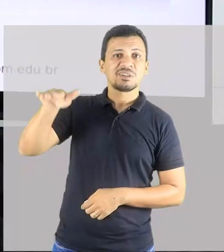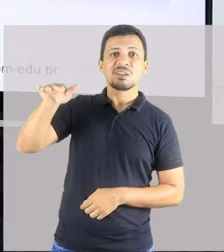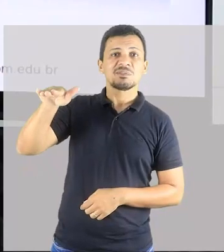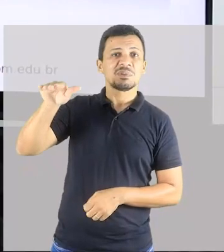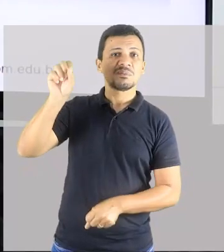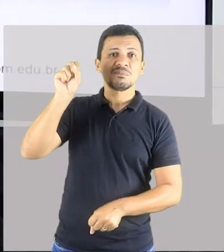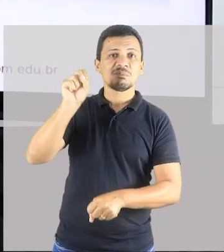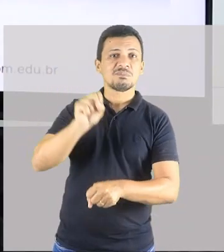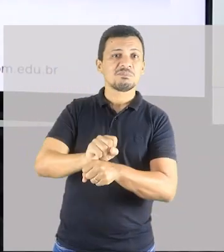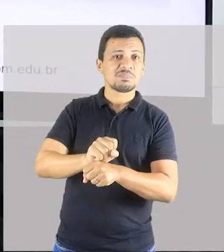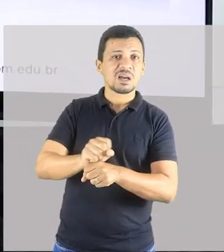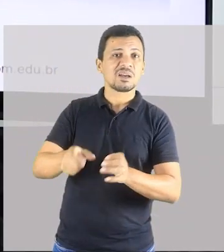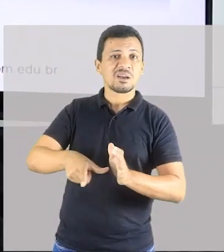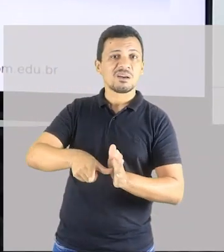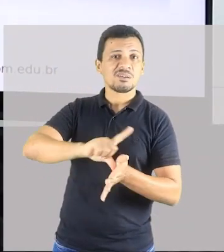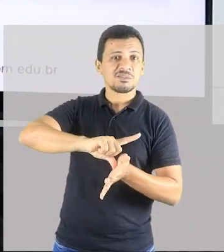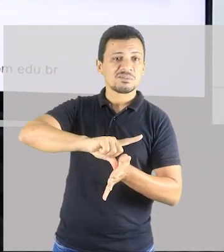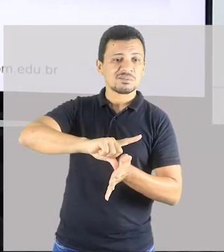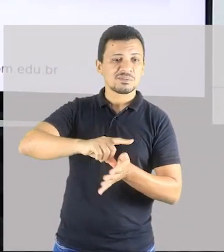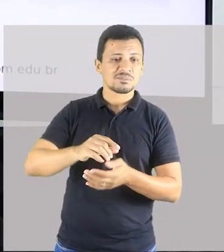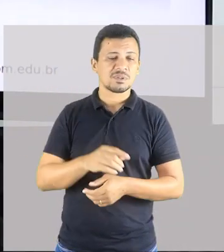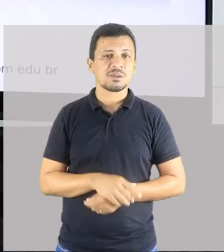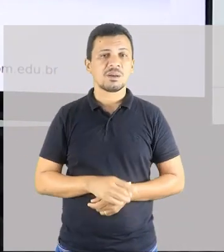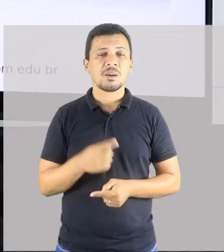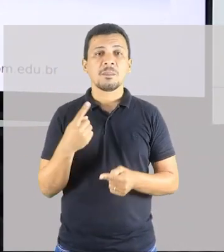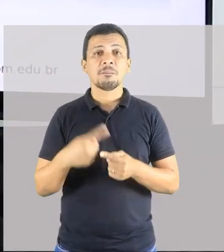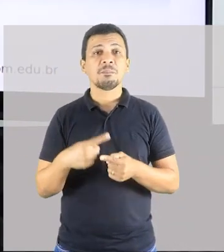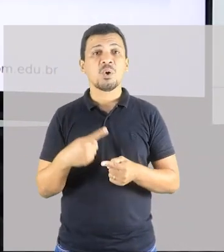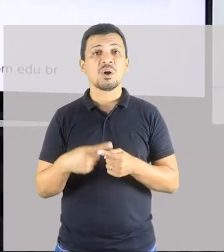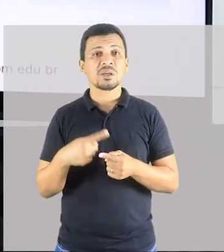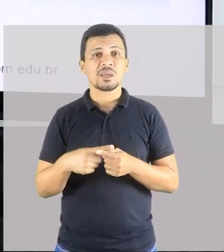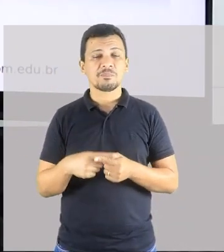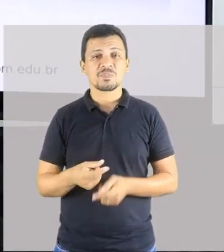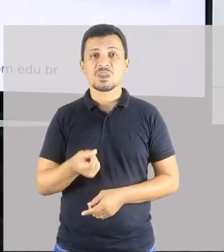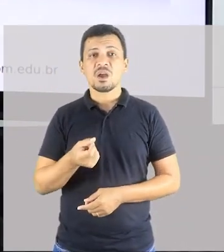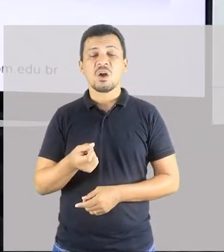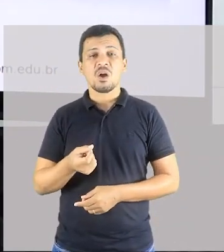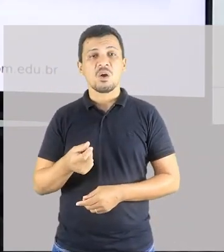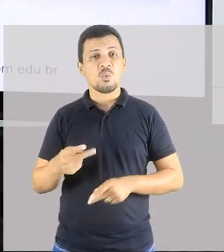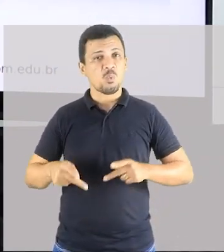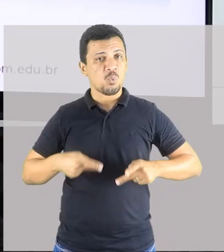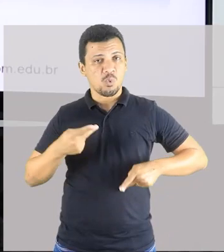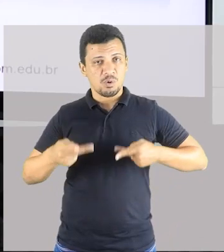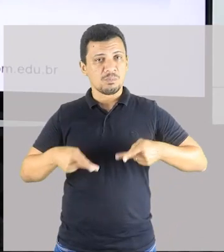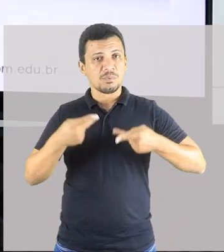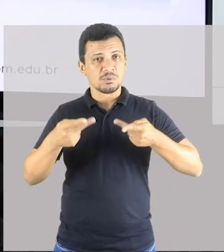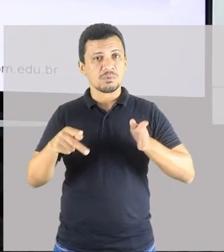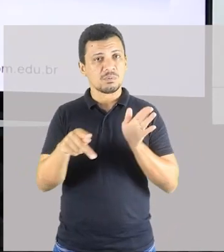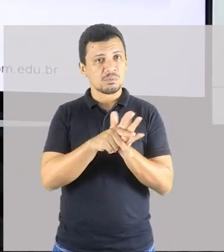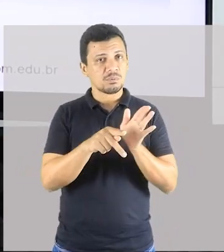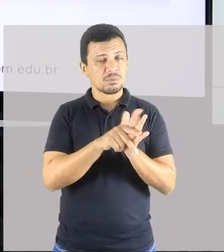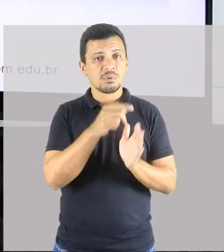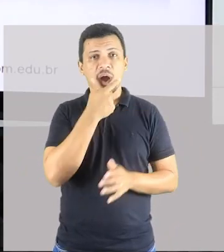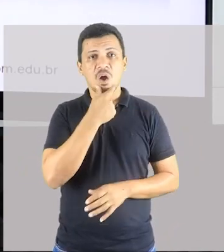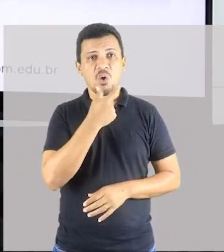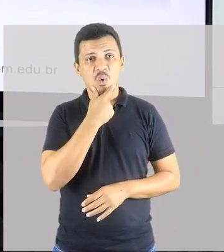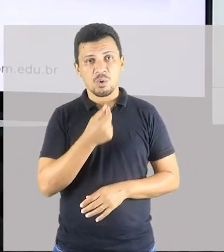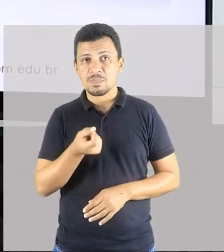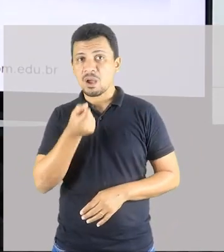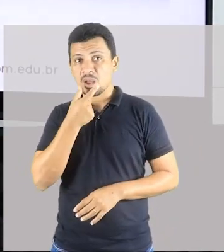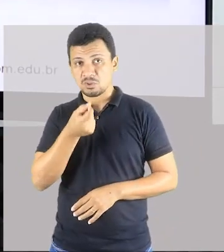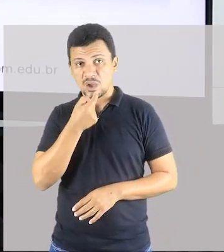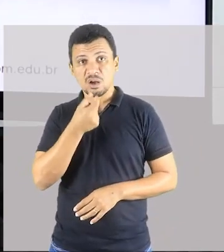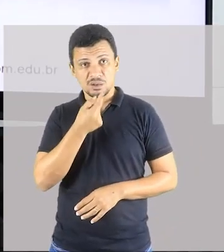precocemente o crescimento, porque a testosterona, na verdade, os esteroides anabolizantes,